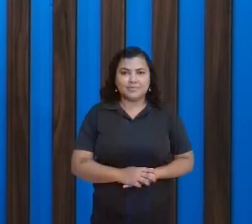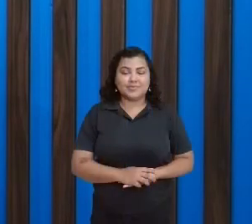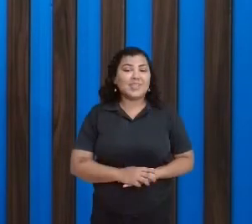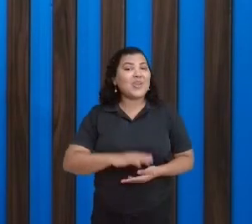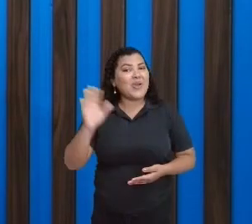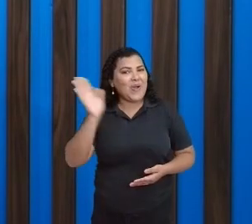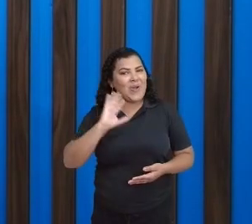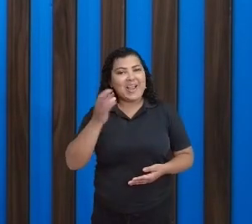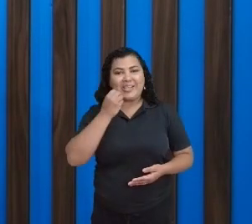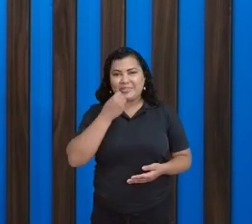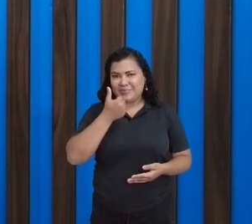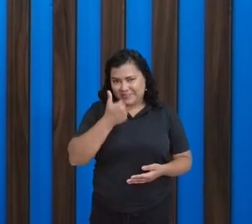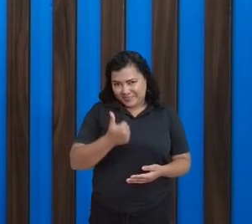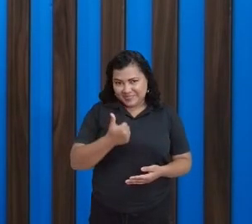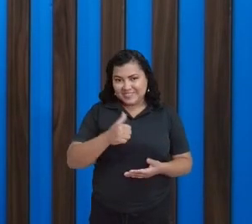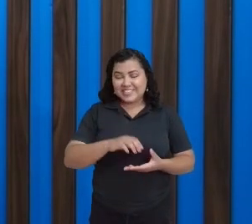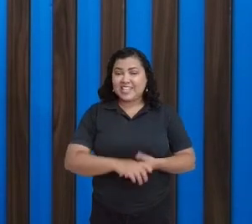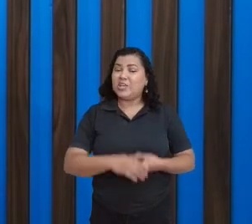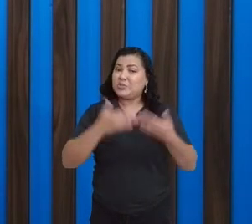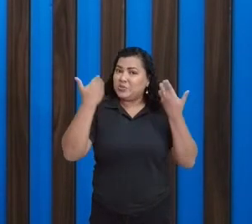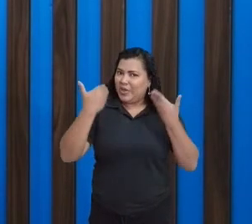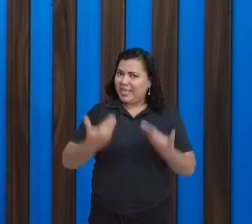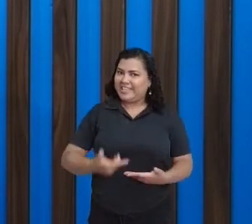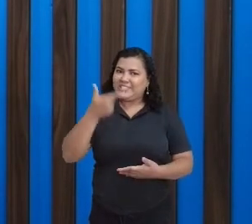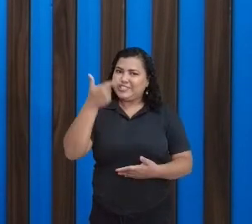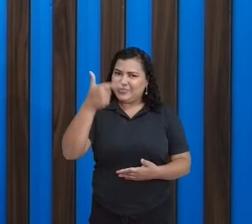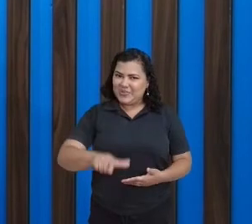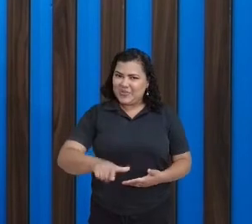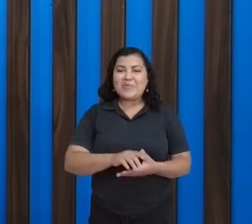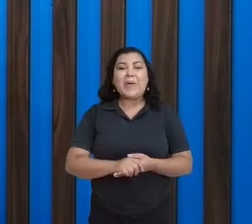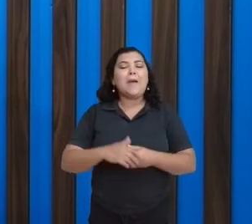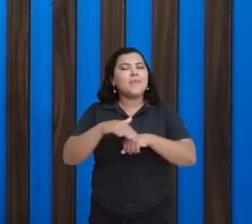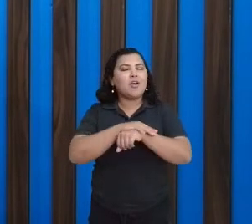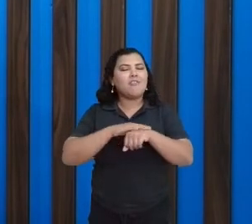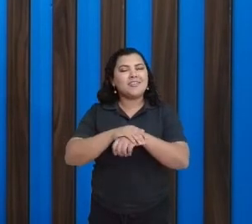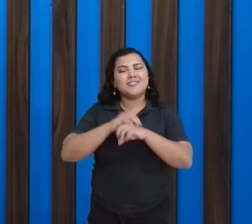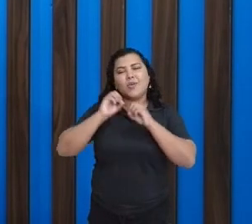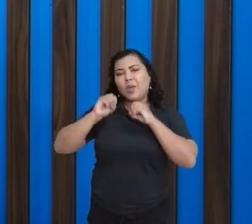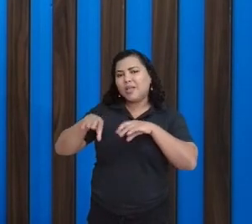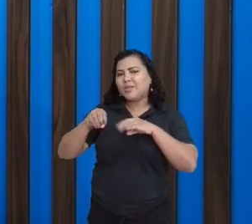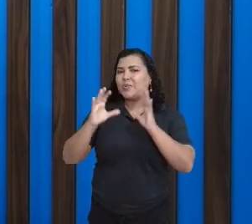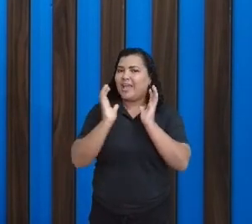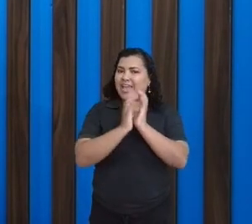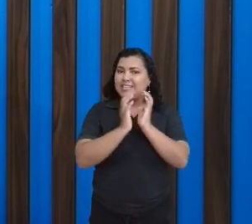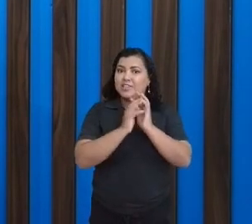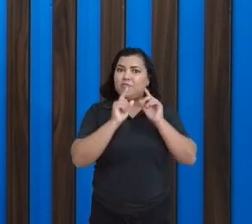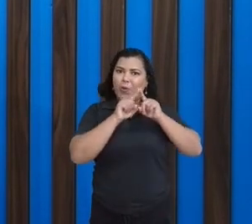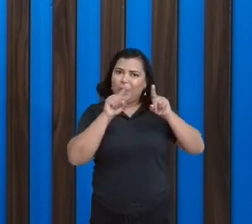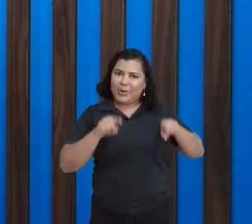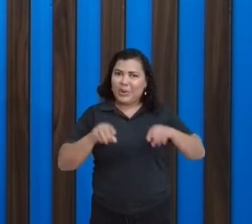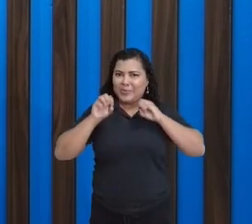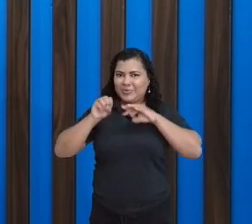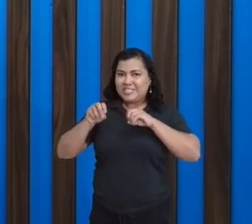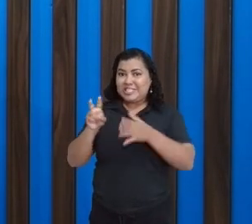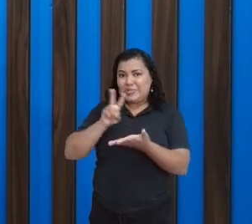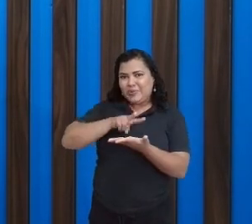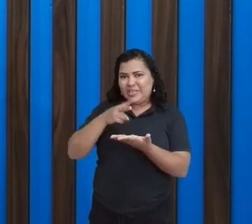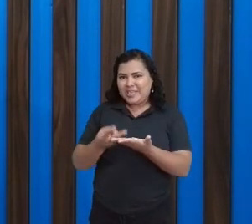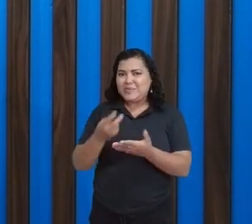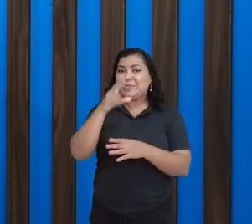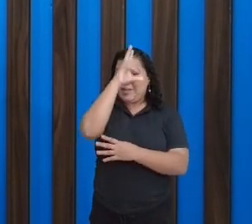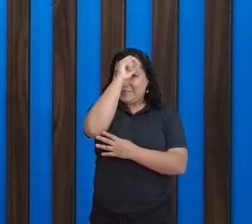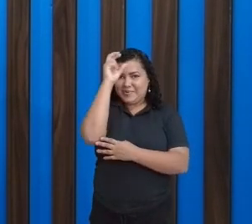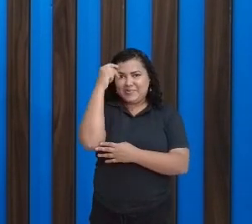Olá, tudo bem com vocês? Estou aqui novamente para falar do Educa Recife, o programa de ensino híbrido da Prefeitura do